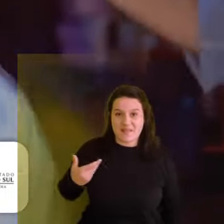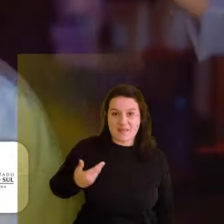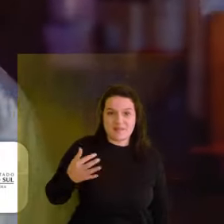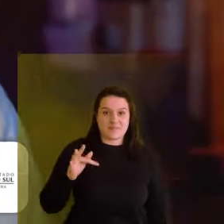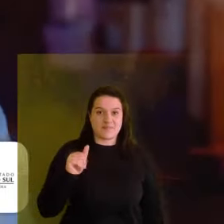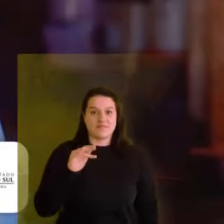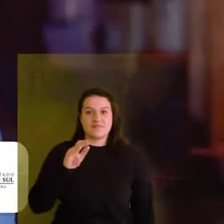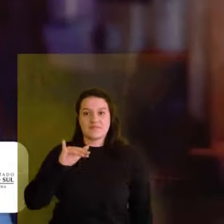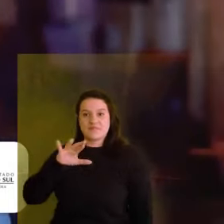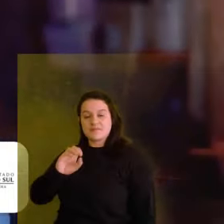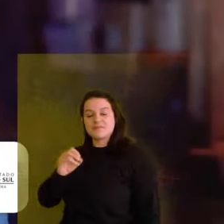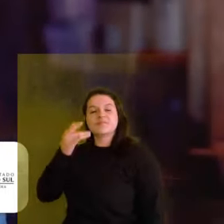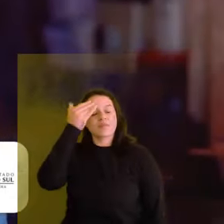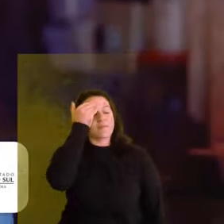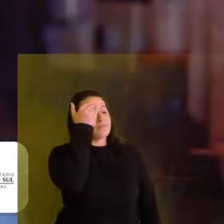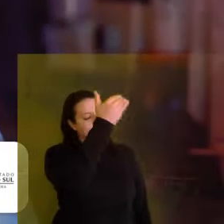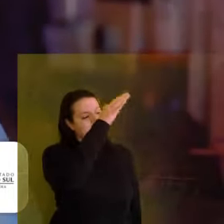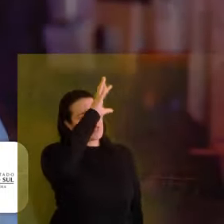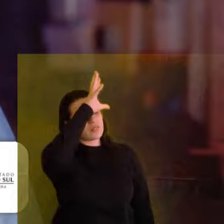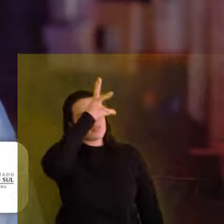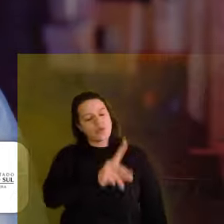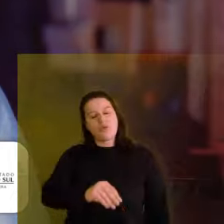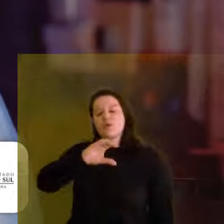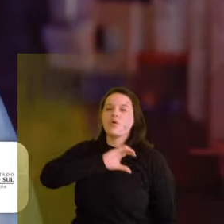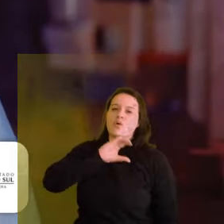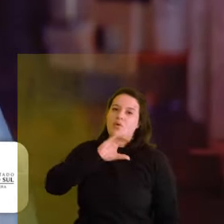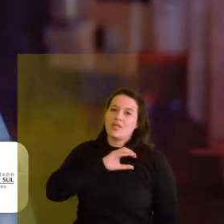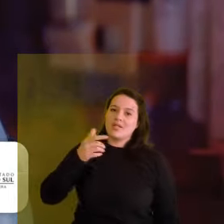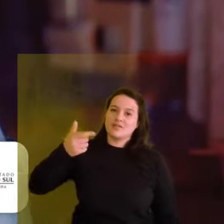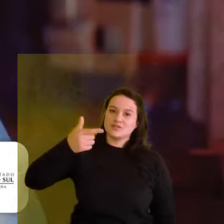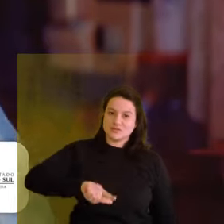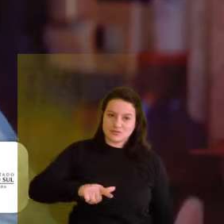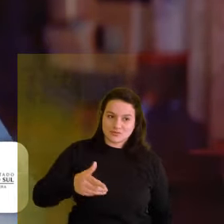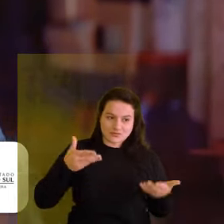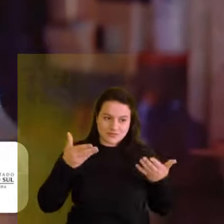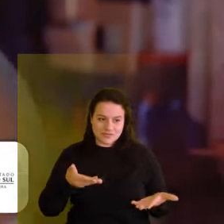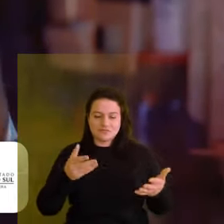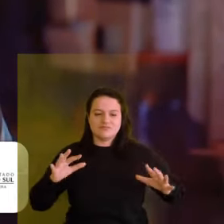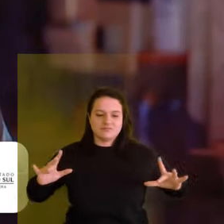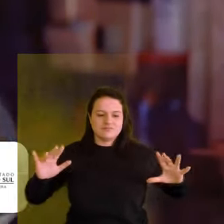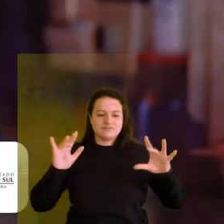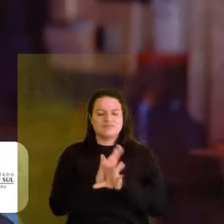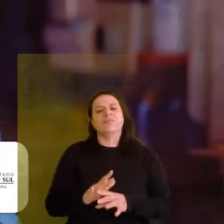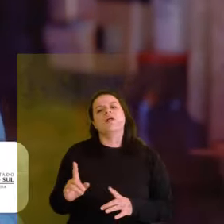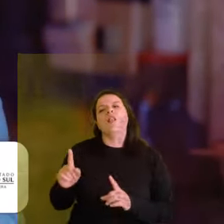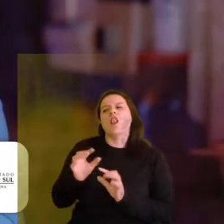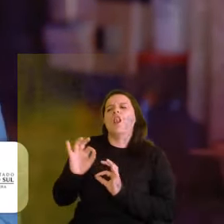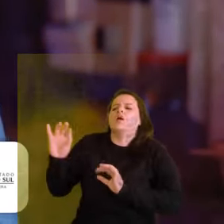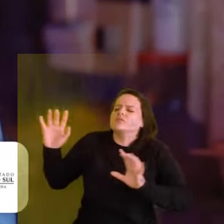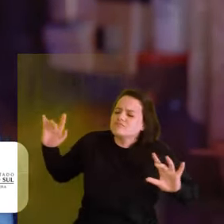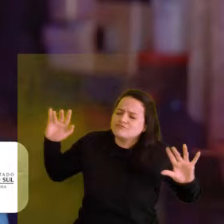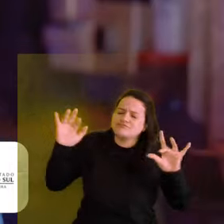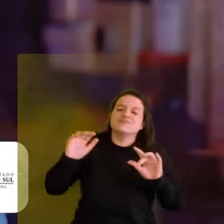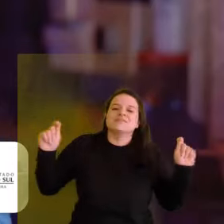primeiramente a todos os colegas que mais uma vez se reuniram. Vieram de longe aí pra gente se reunir e levar até você o